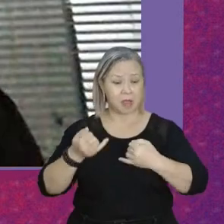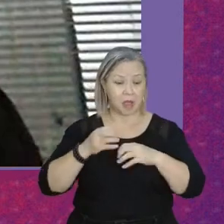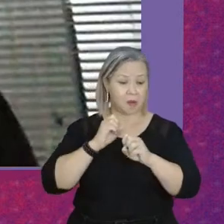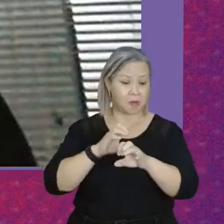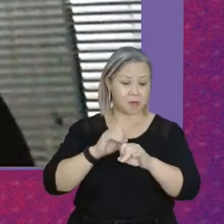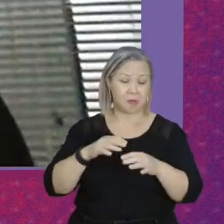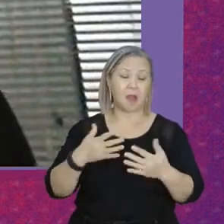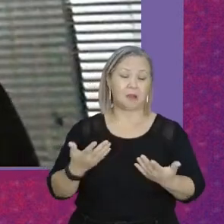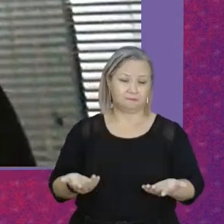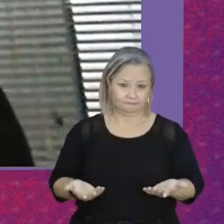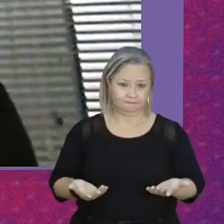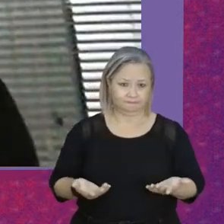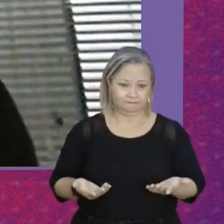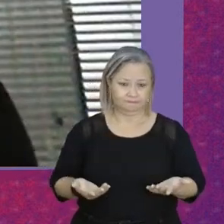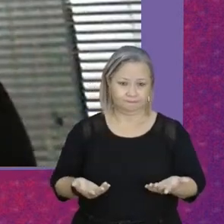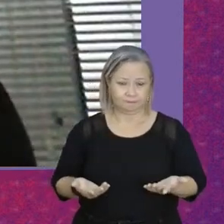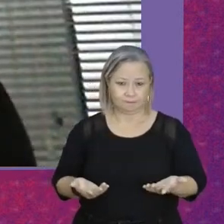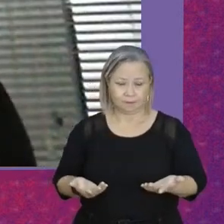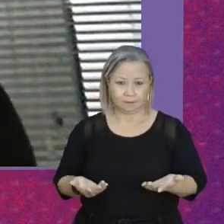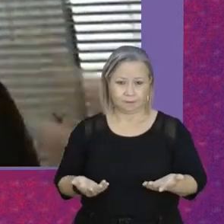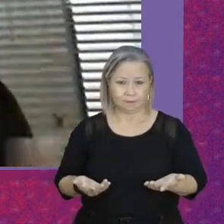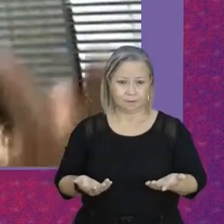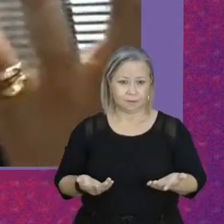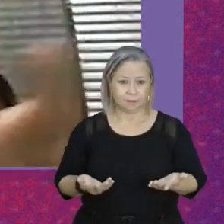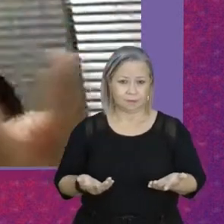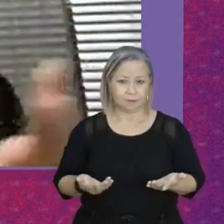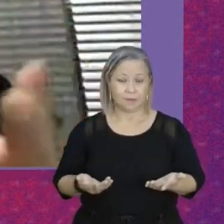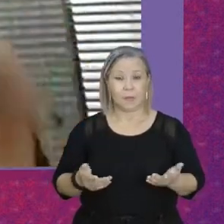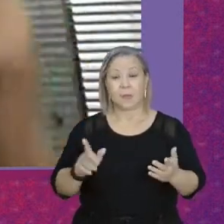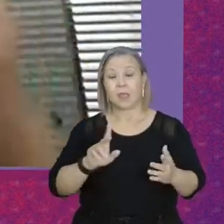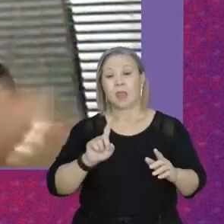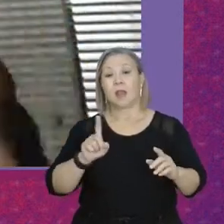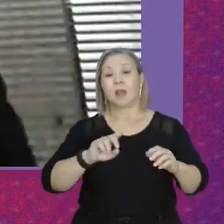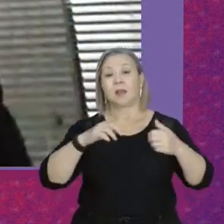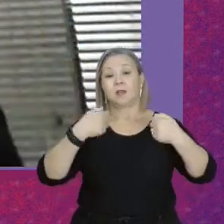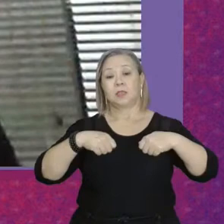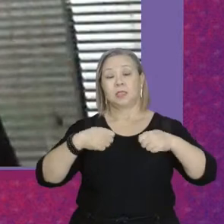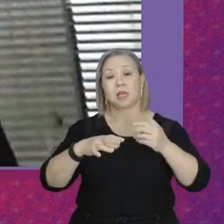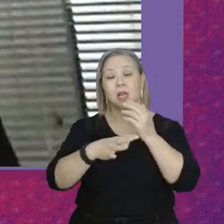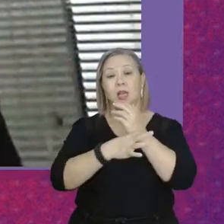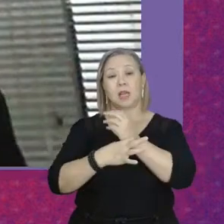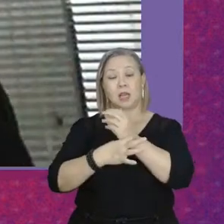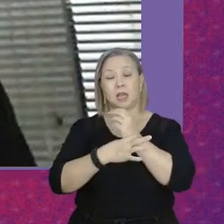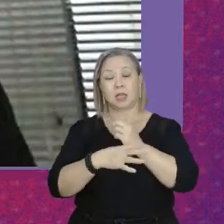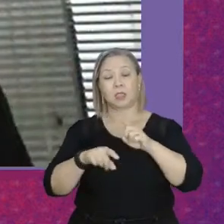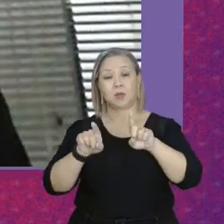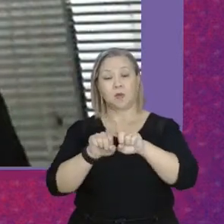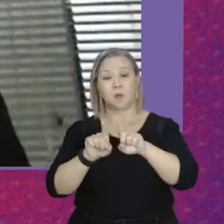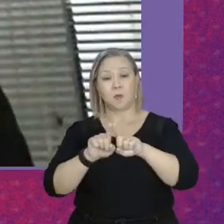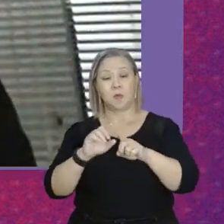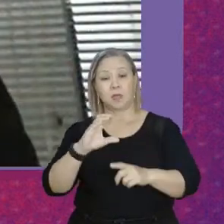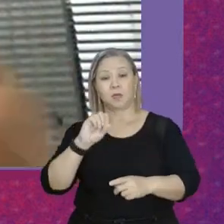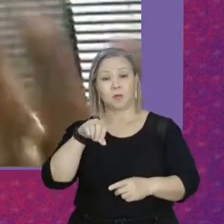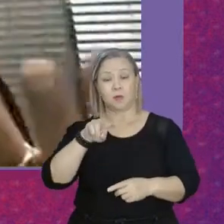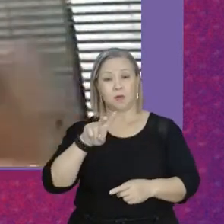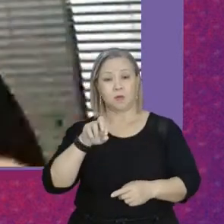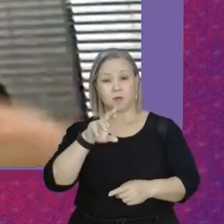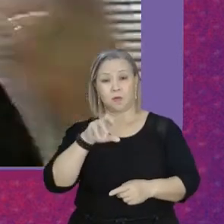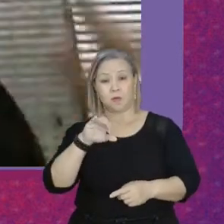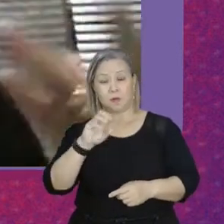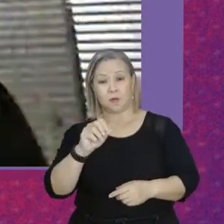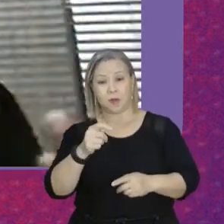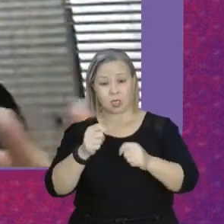educar. Né? Então, não necessariamente garantimos, apesar de um convênio, né, ter o